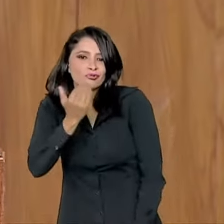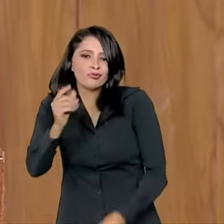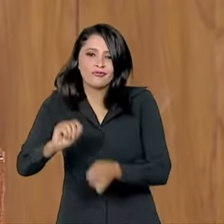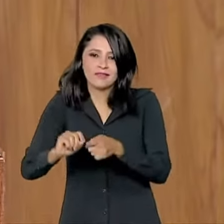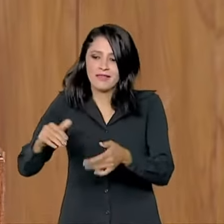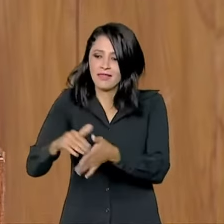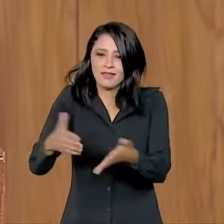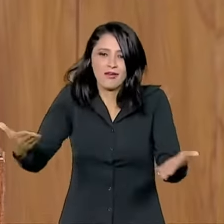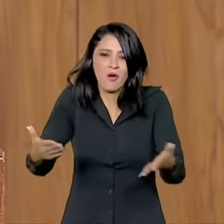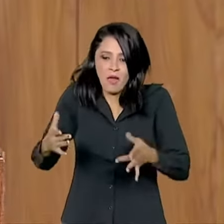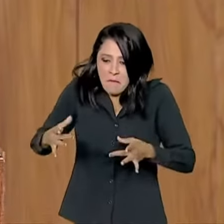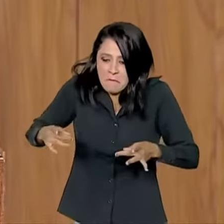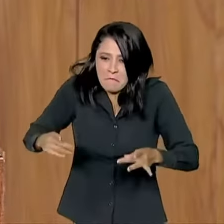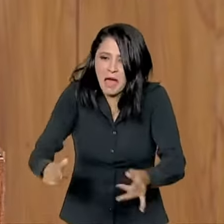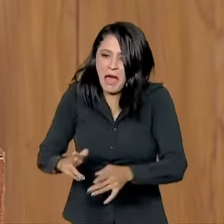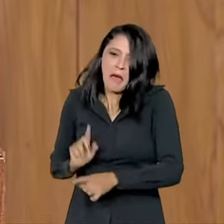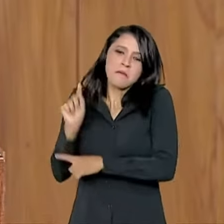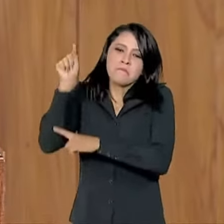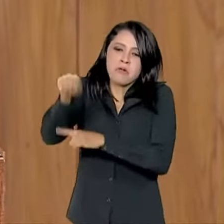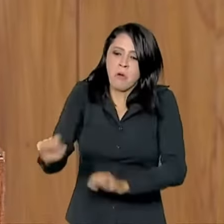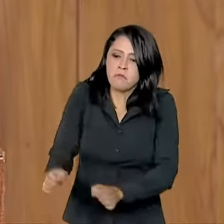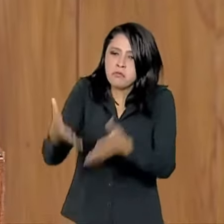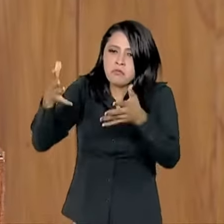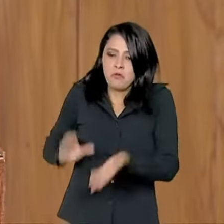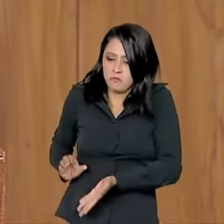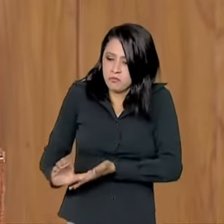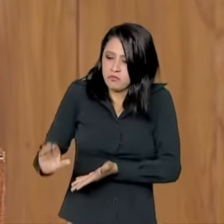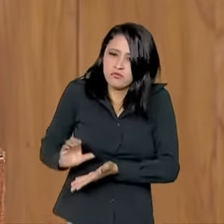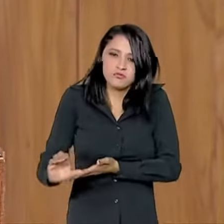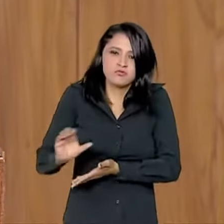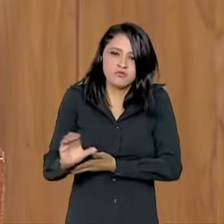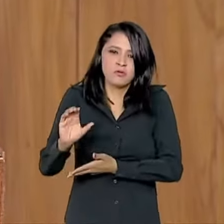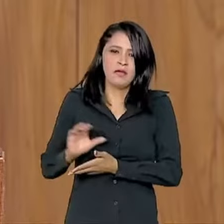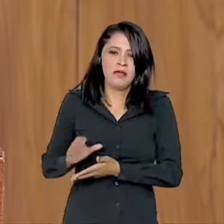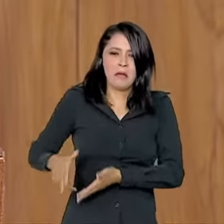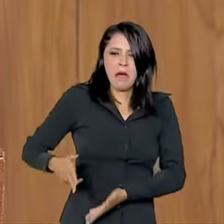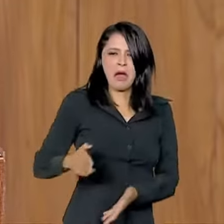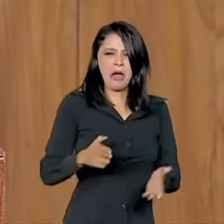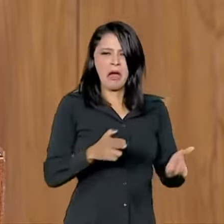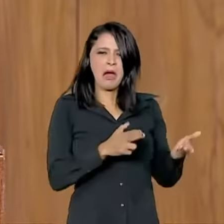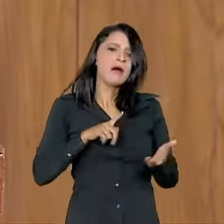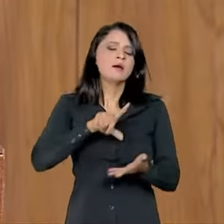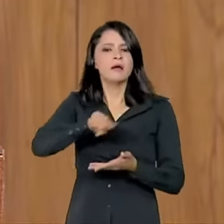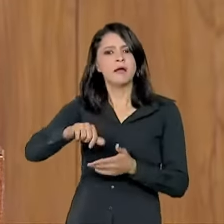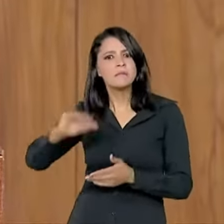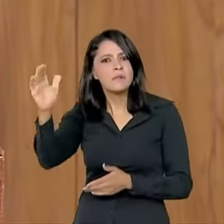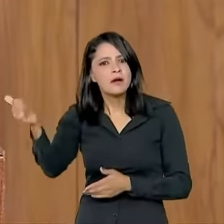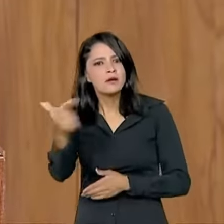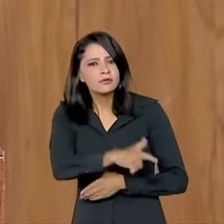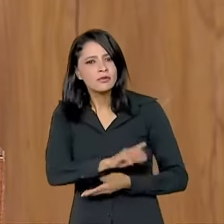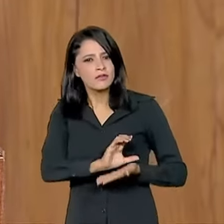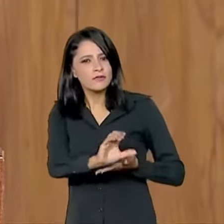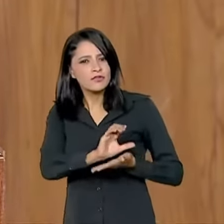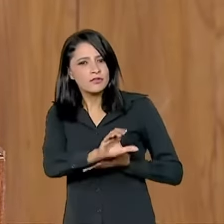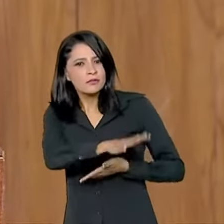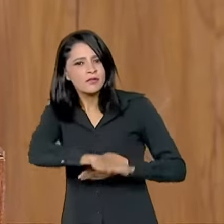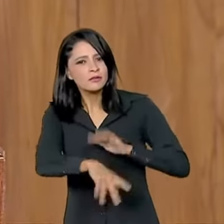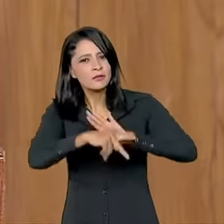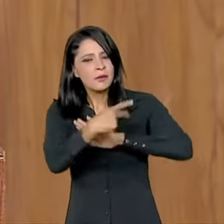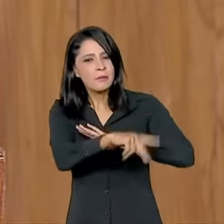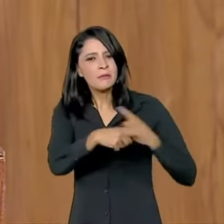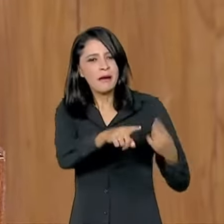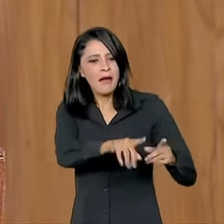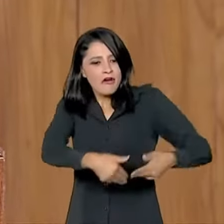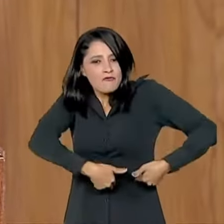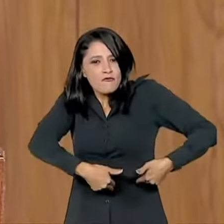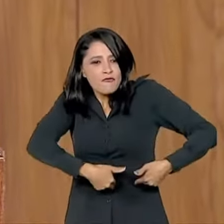até agora, a destruição, os gastos, os investimentos em armas, sabe, que é muito maior do que os investimentos feitos para